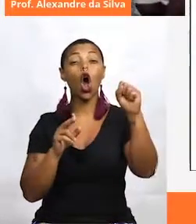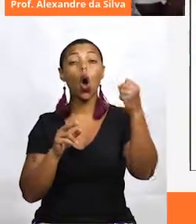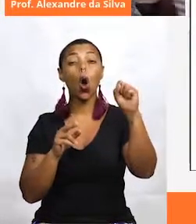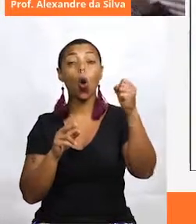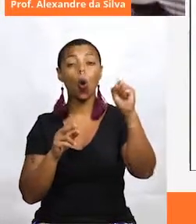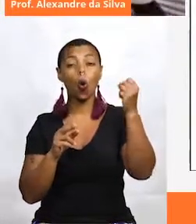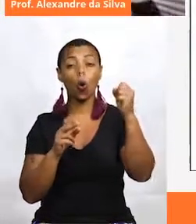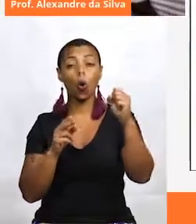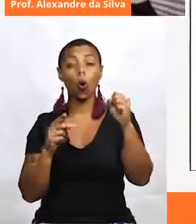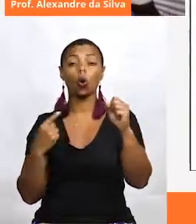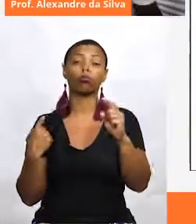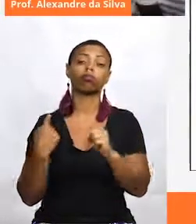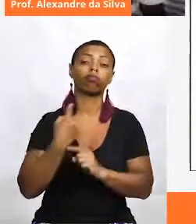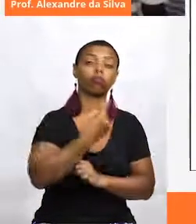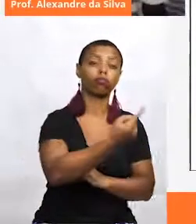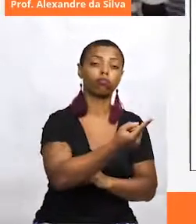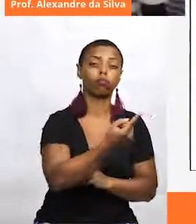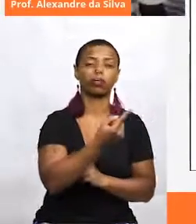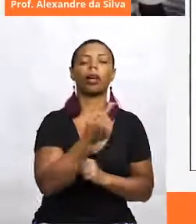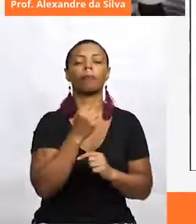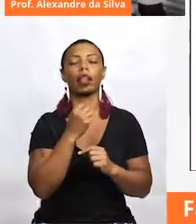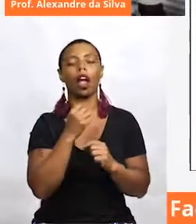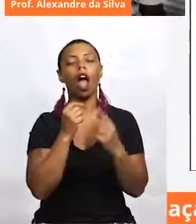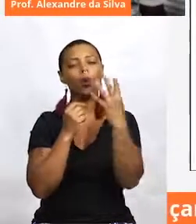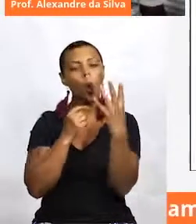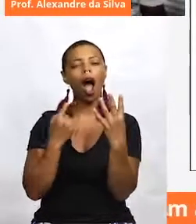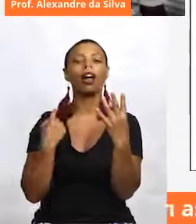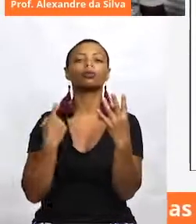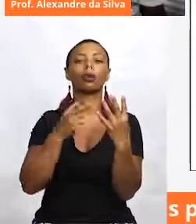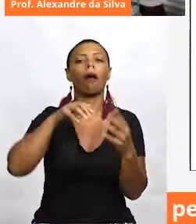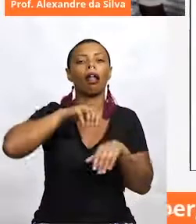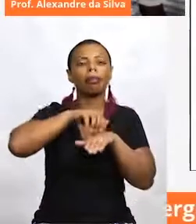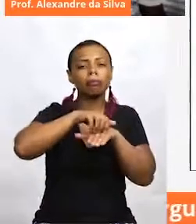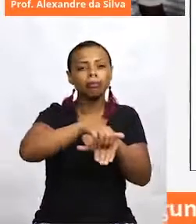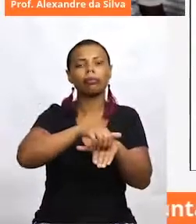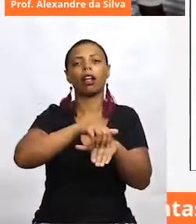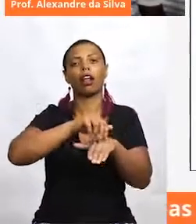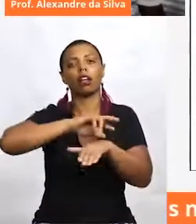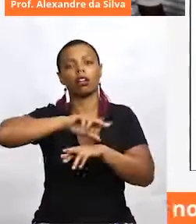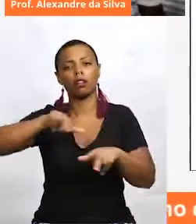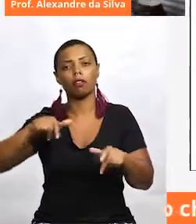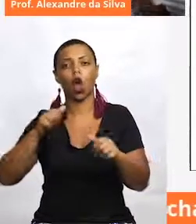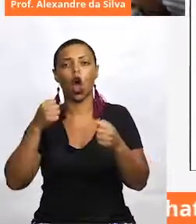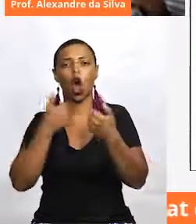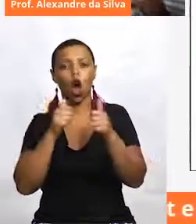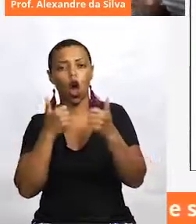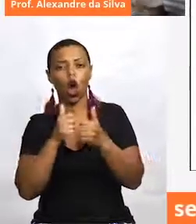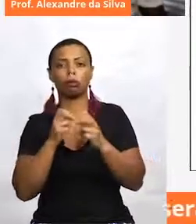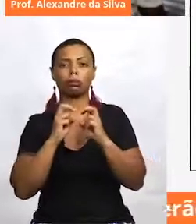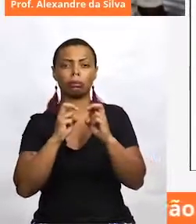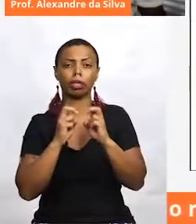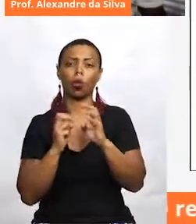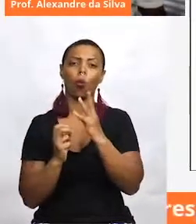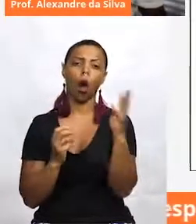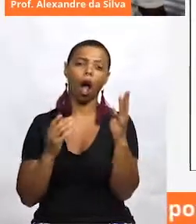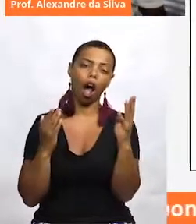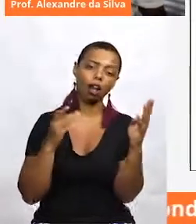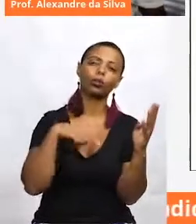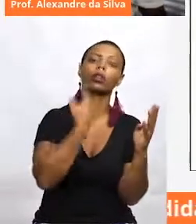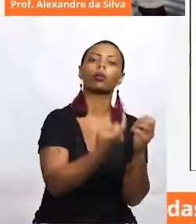4 para vir, 4 para voltar, e depois chegou uma hora que não, né, eu vi que não era mesmo, não tinha jeito para